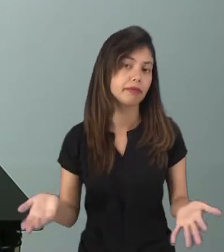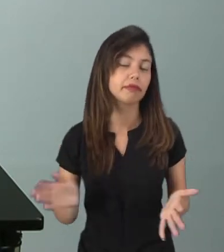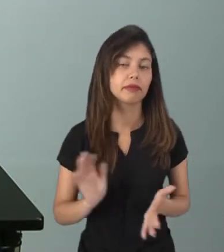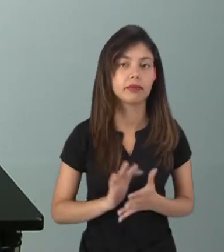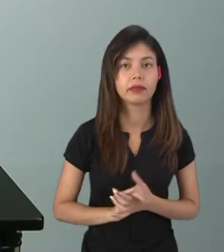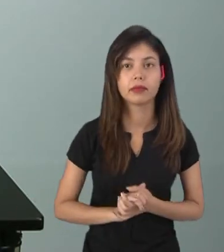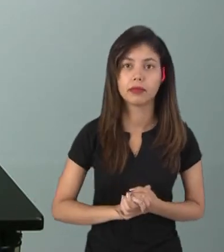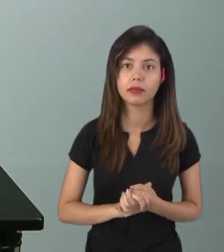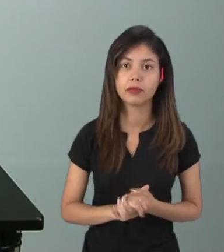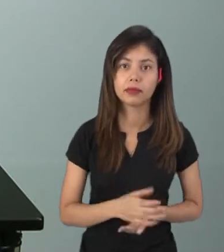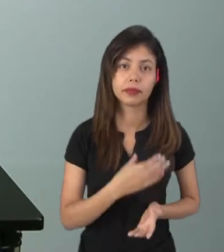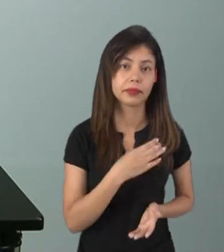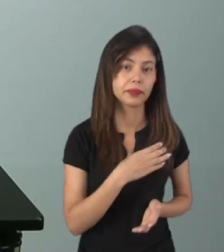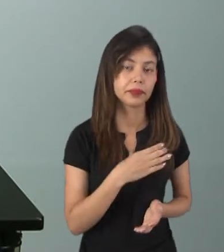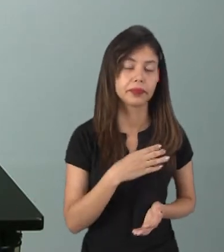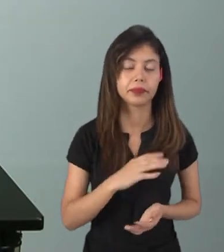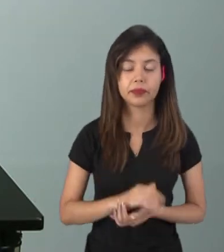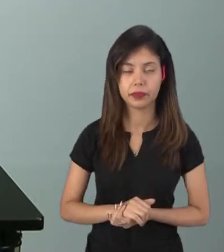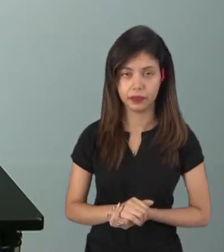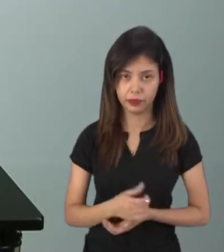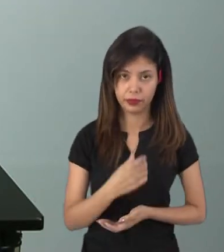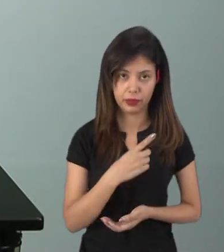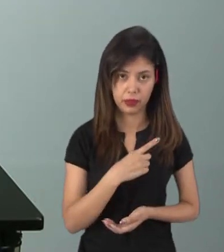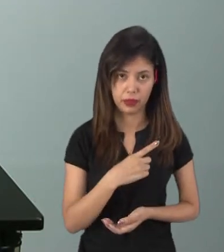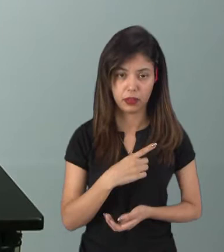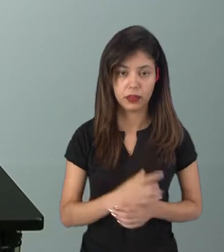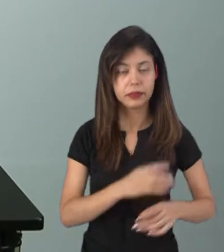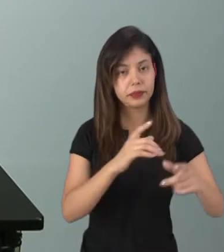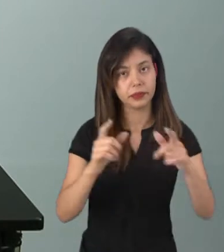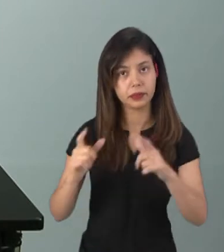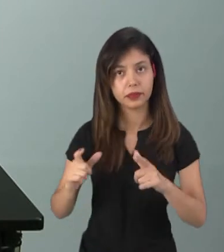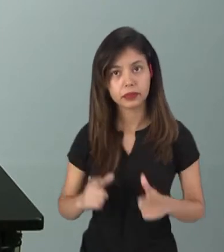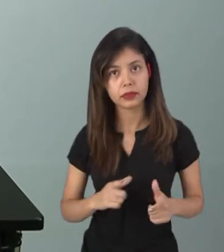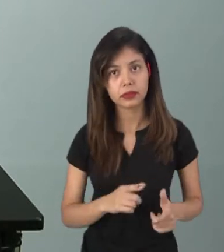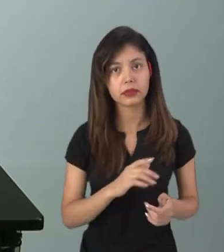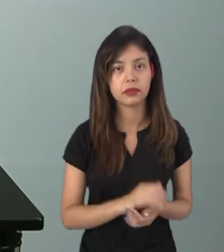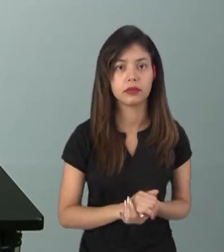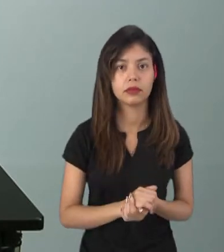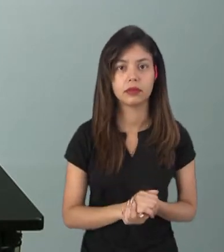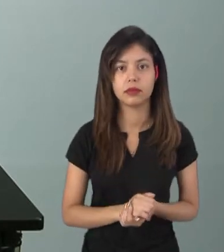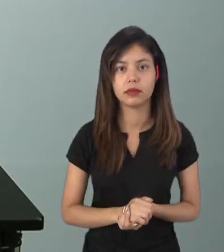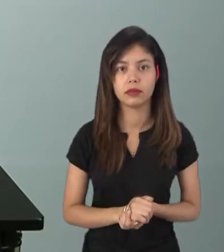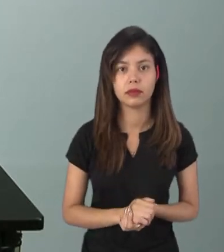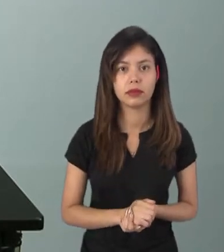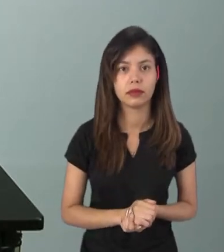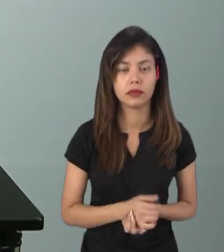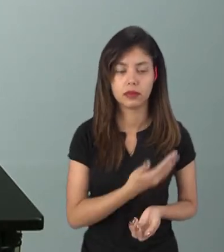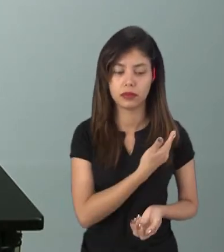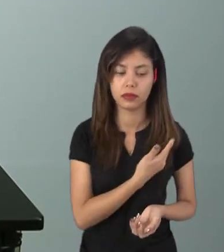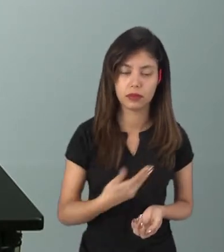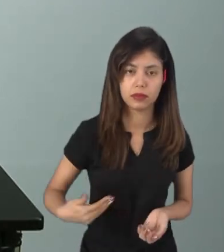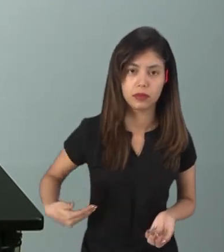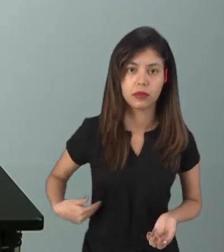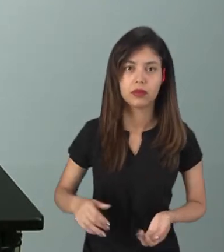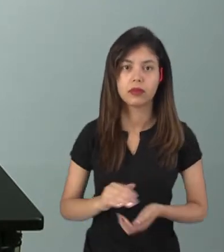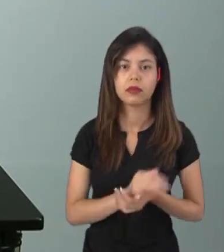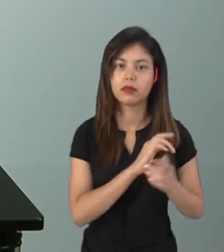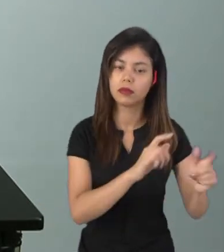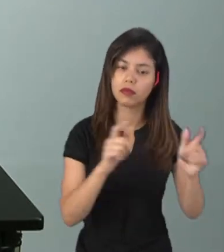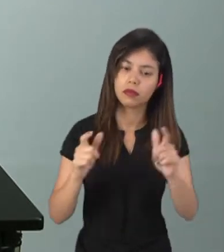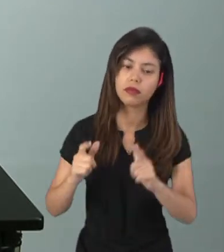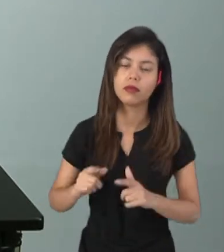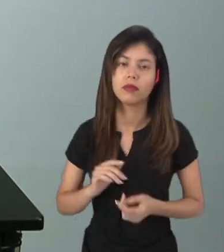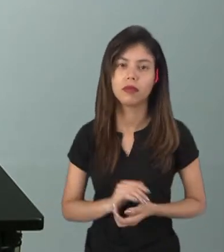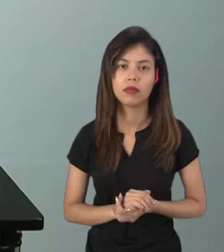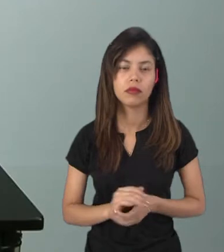Então, a cidade, ela tem, né, esse espaço, né, os espaços públicos, certo? Que são os